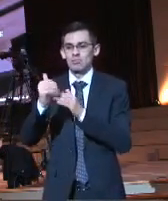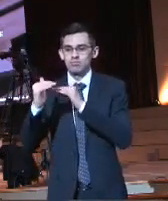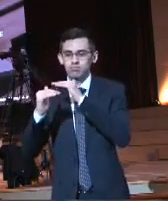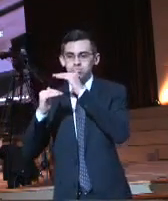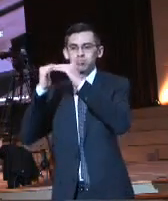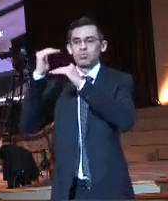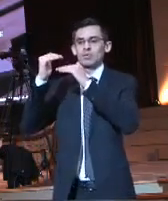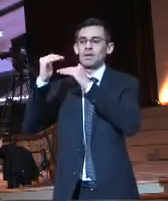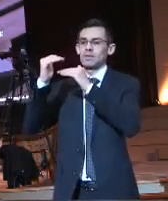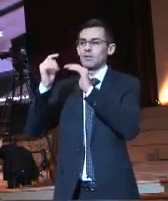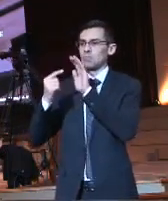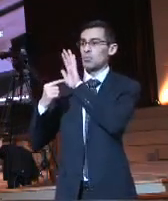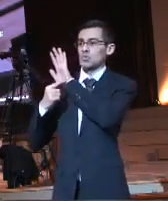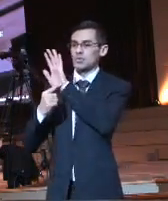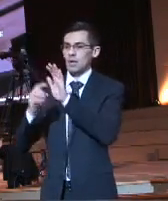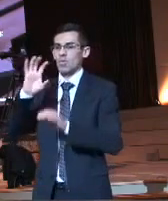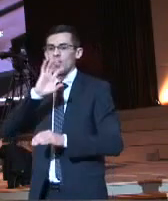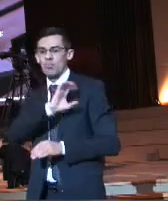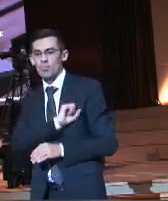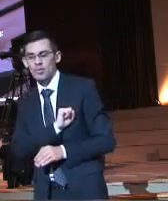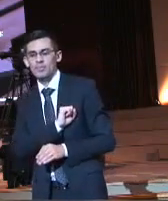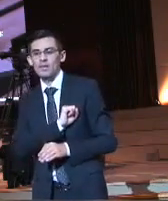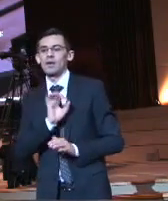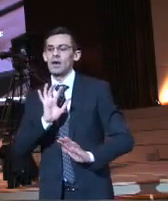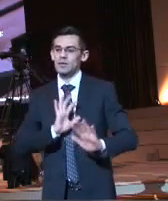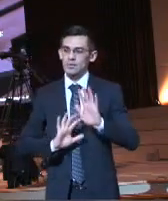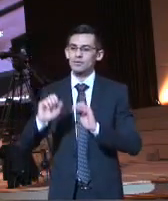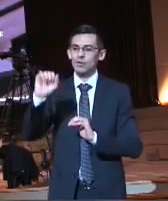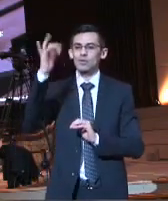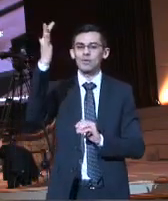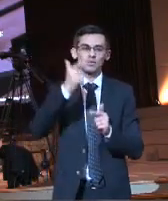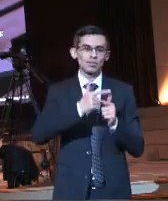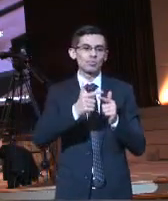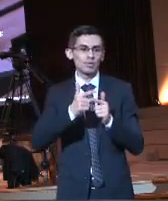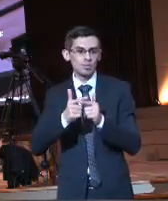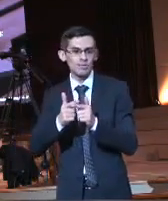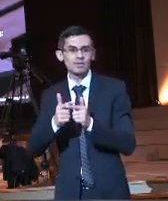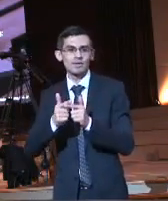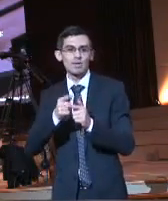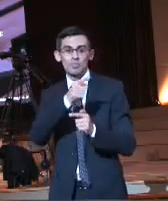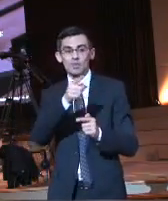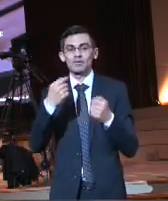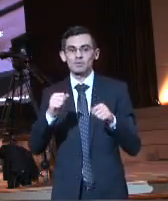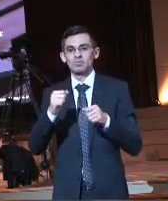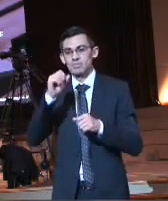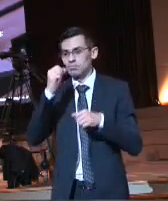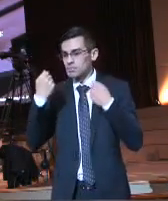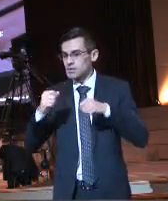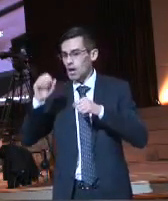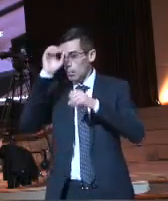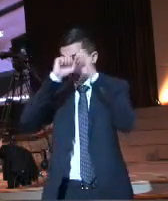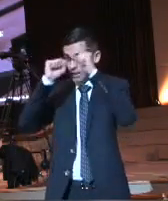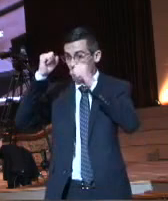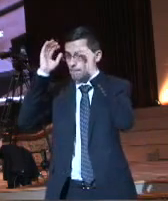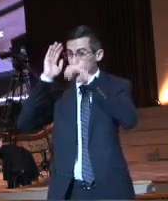ama, Ele vai colocar alguns obstáculos para você dizer: eu preciso aprender mais do poder de Deus na minha